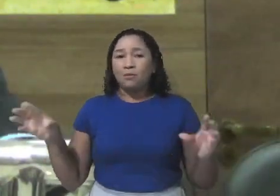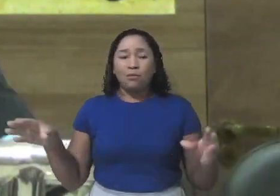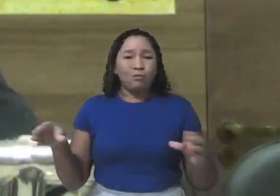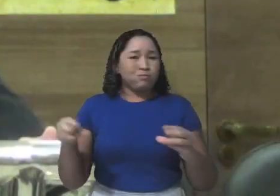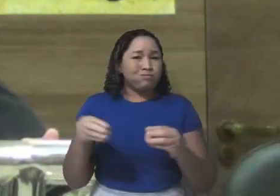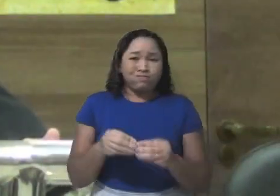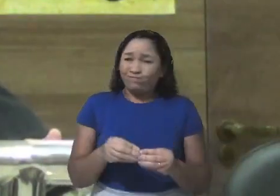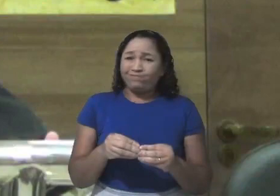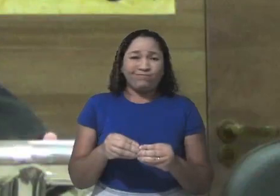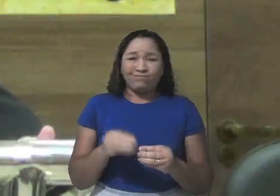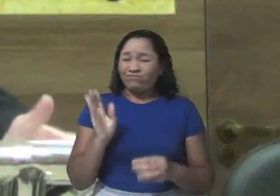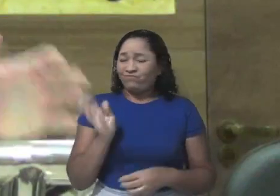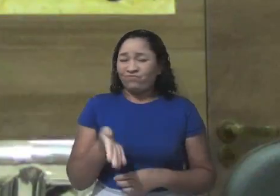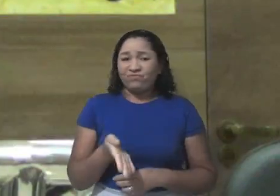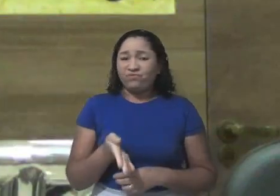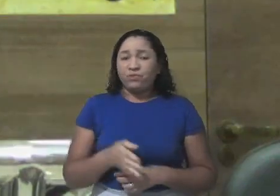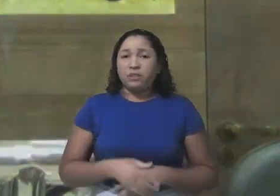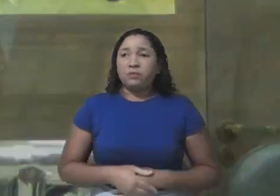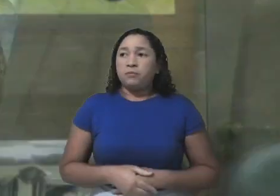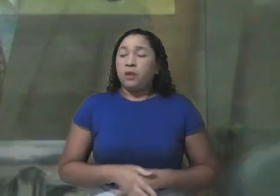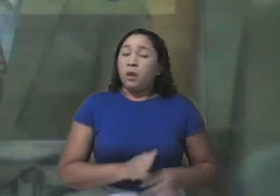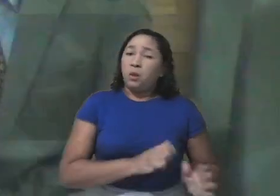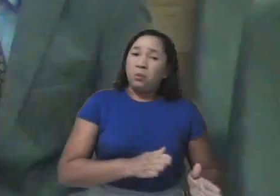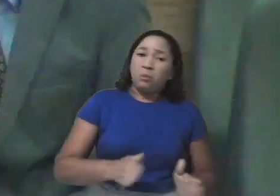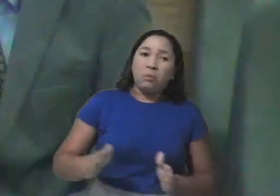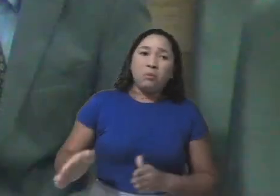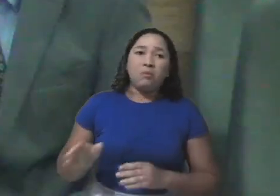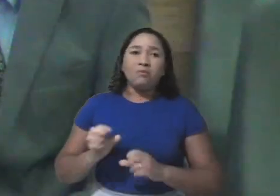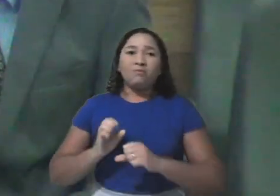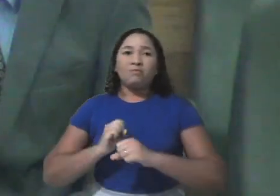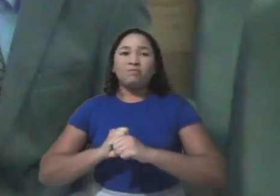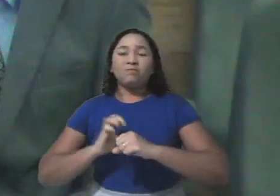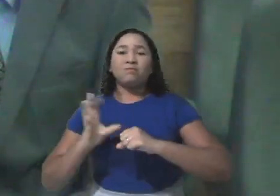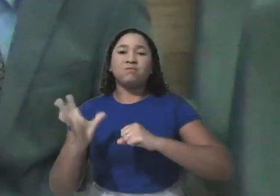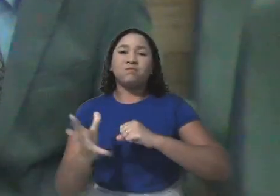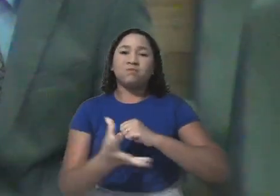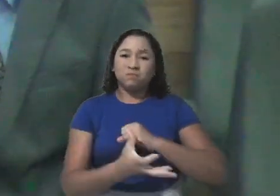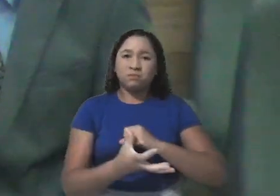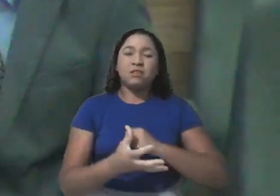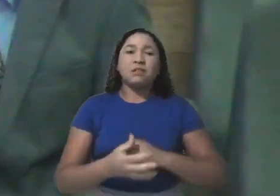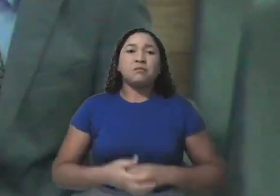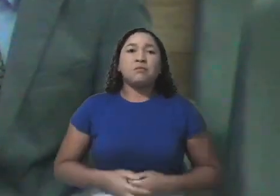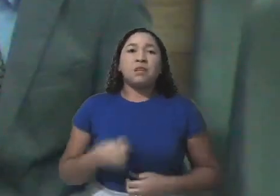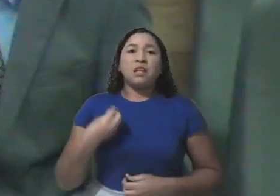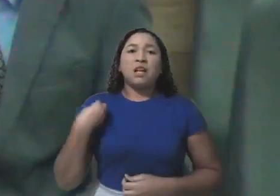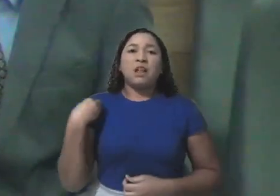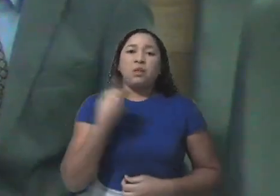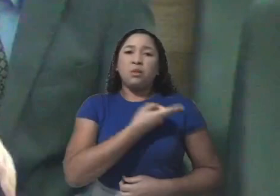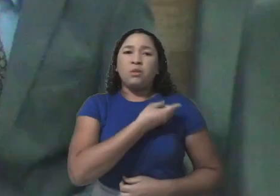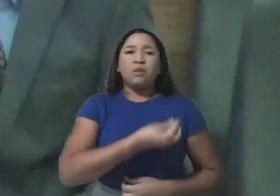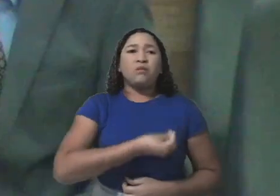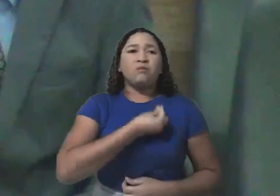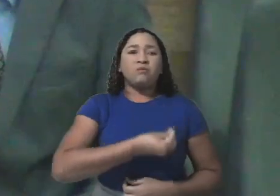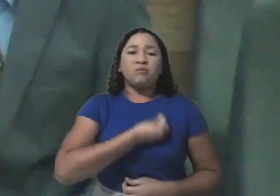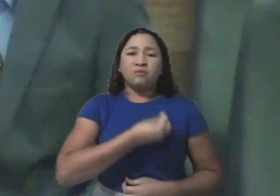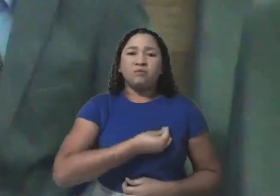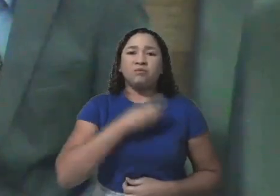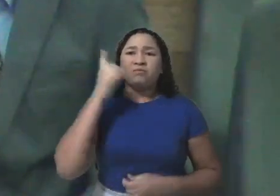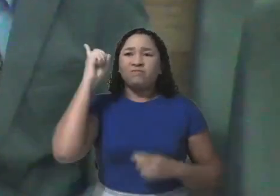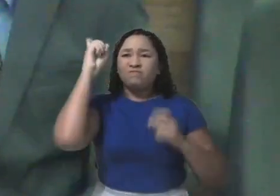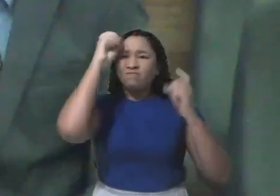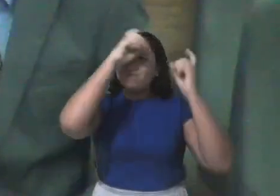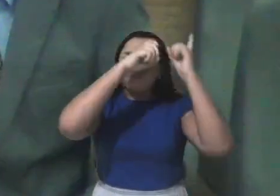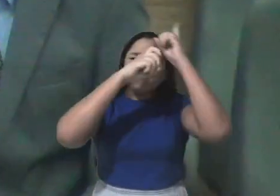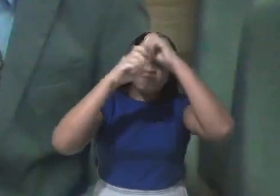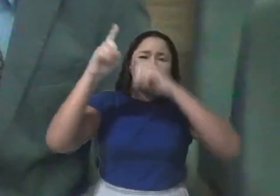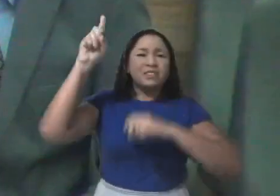Nesse período de pandemia, nós vivemos uma situação inusitada. Nós